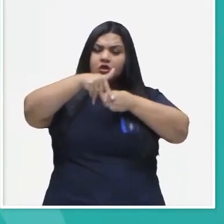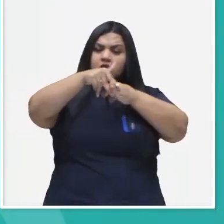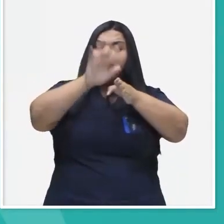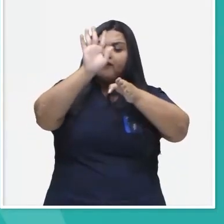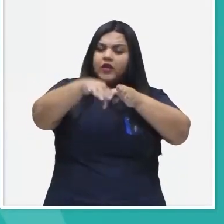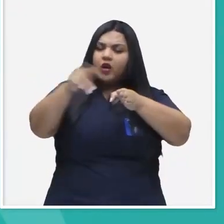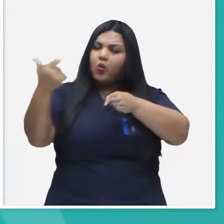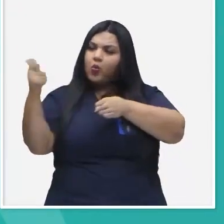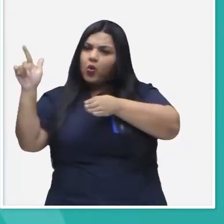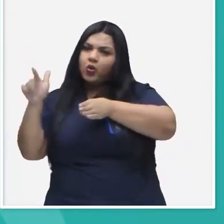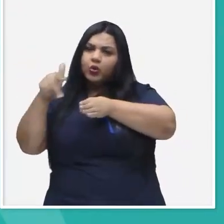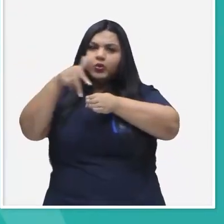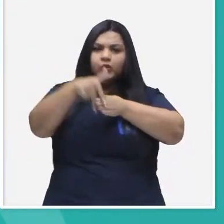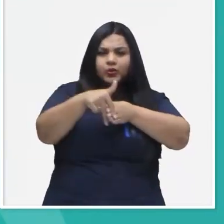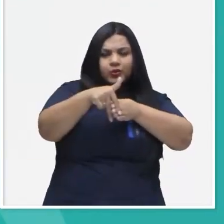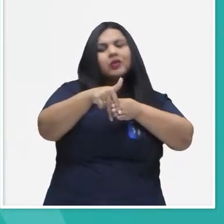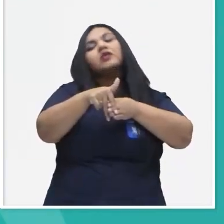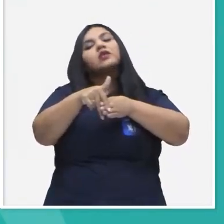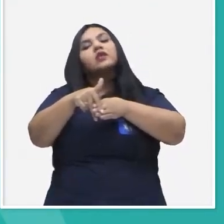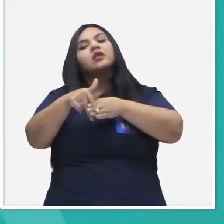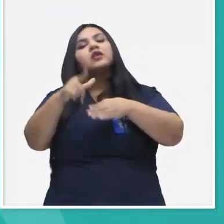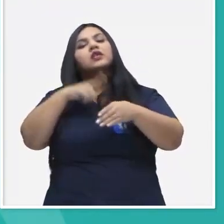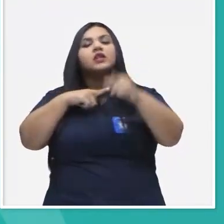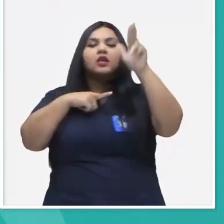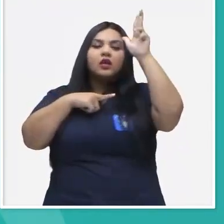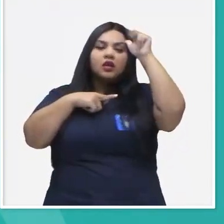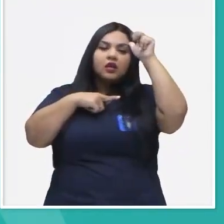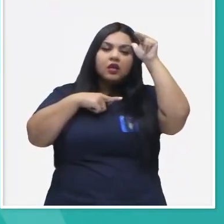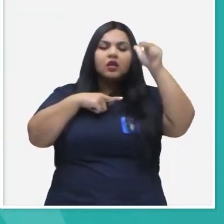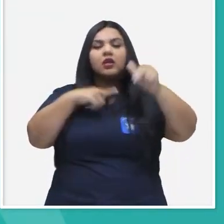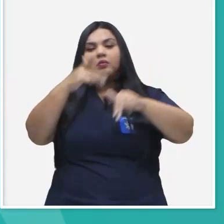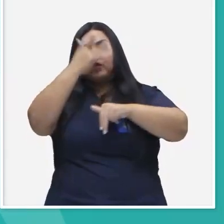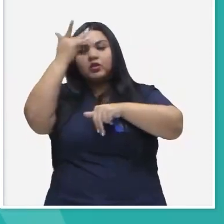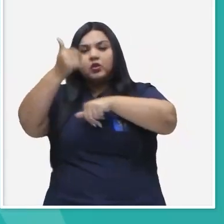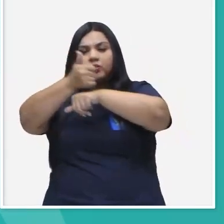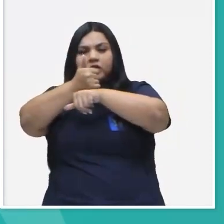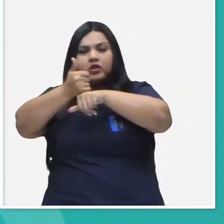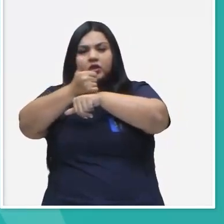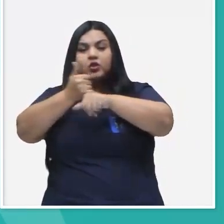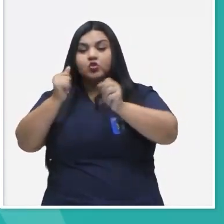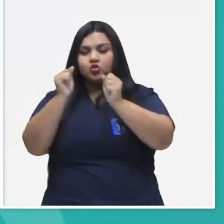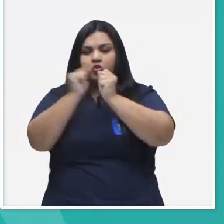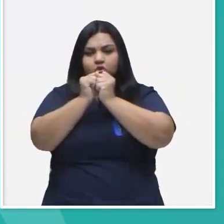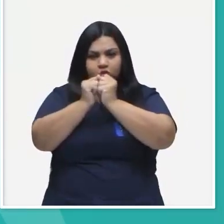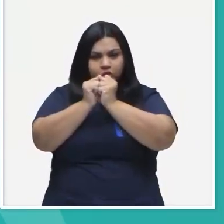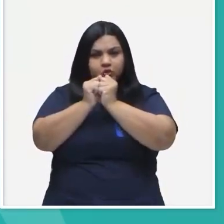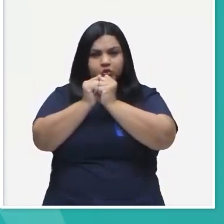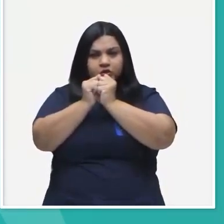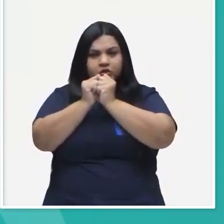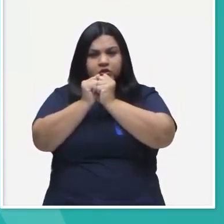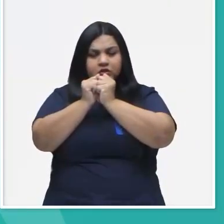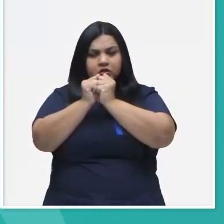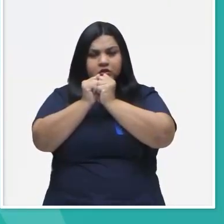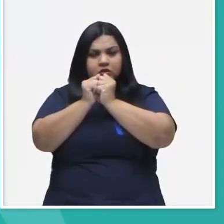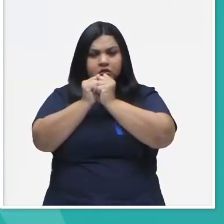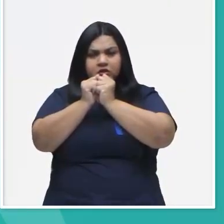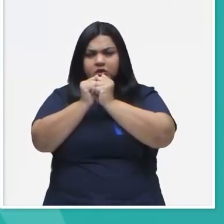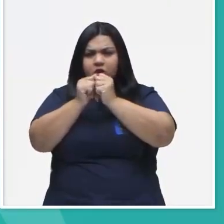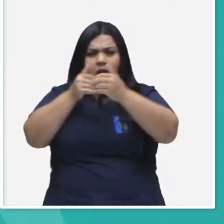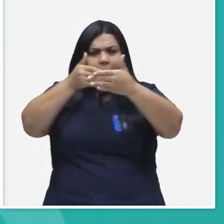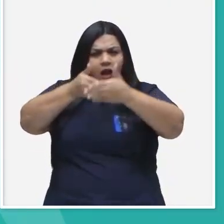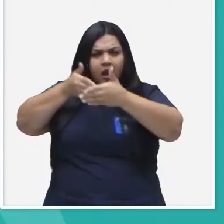esporte, nós temos aqui um cavalo, tem um atleta, onde eles têm que juntos passar aí por todos